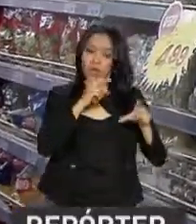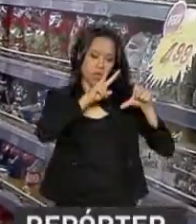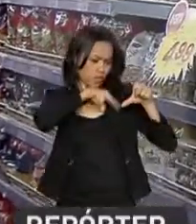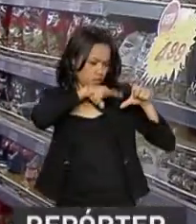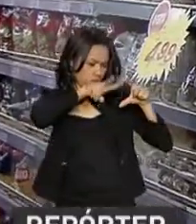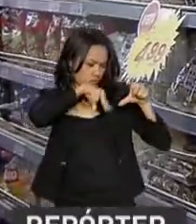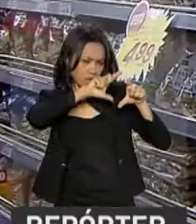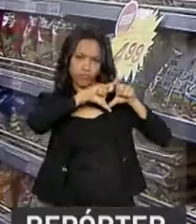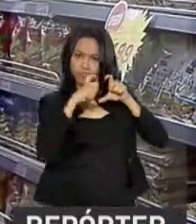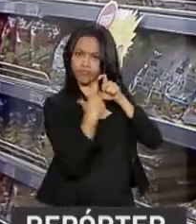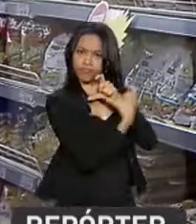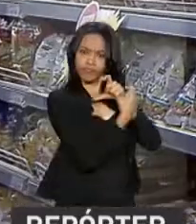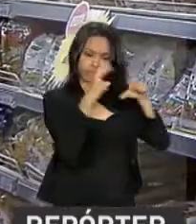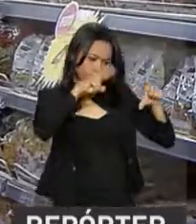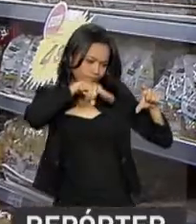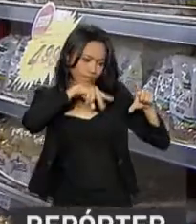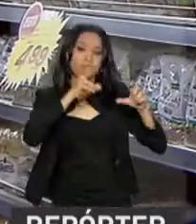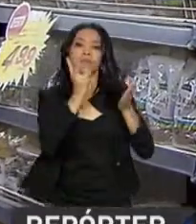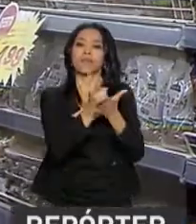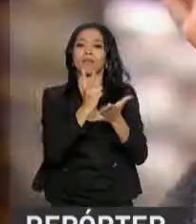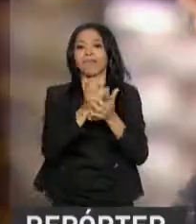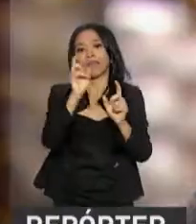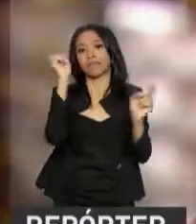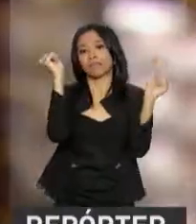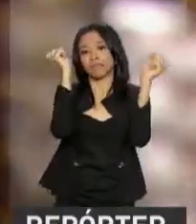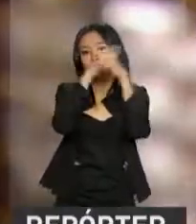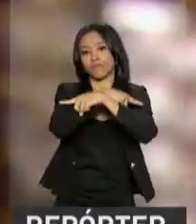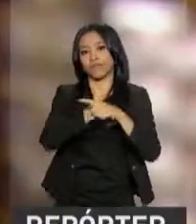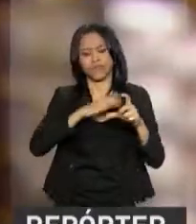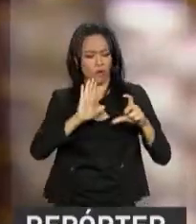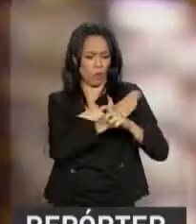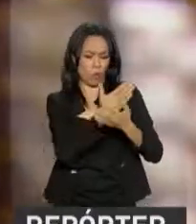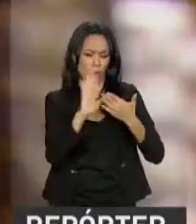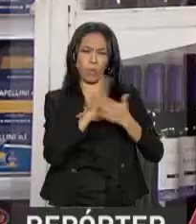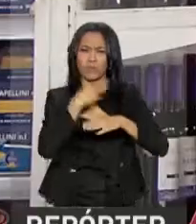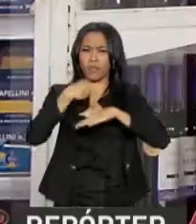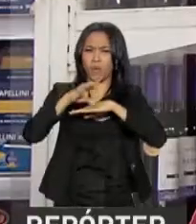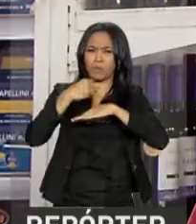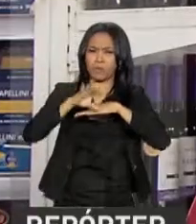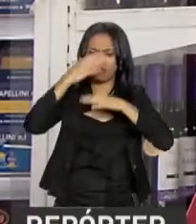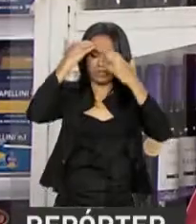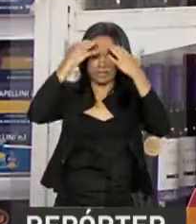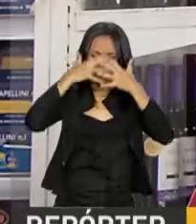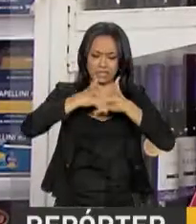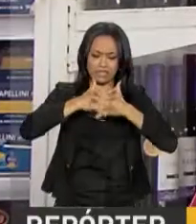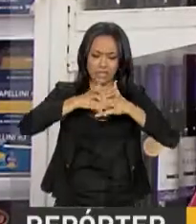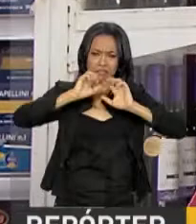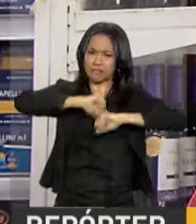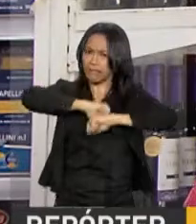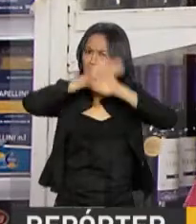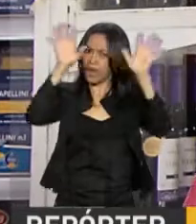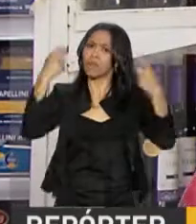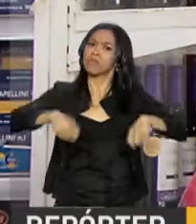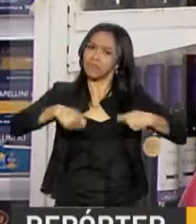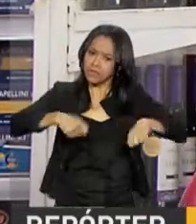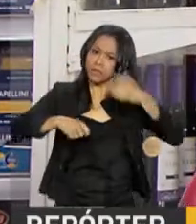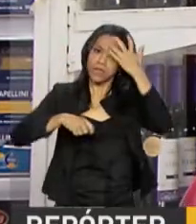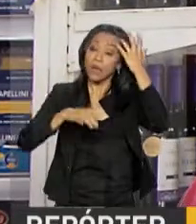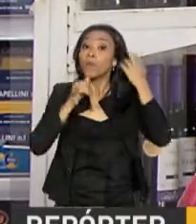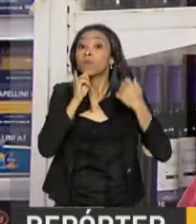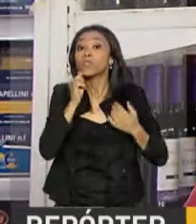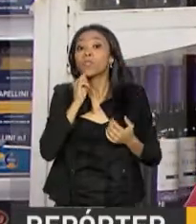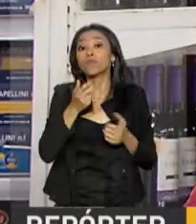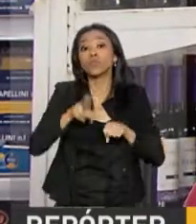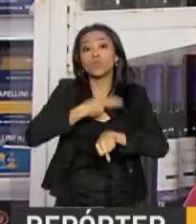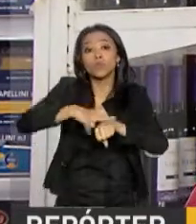alimentos mas tem dificuldades para encontrar algumas informações fica mais claro o próprio chocolate por exemplo